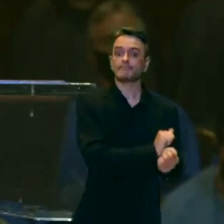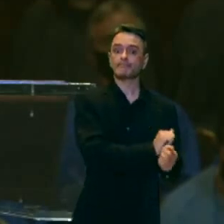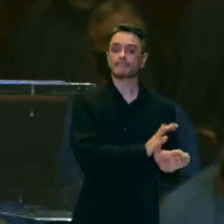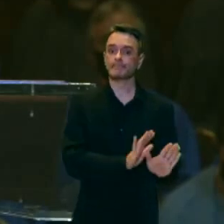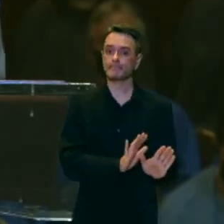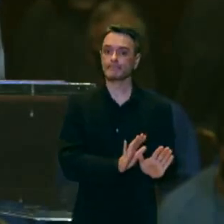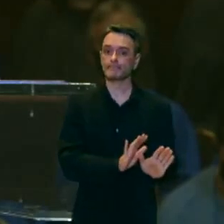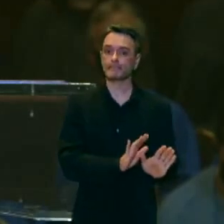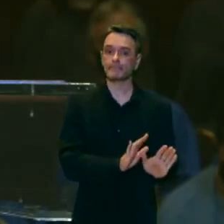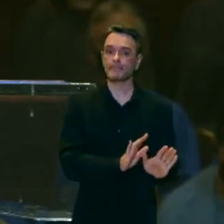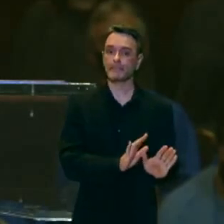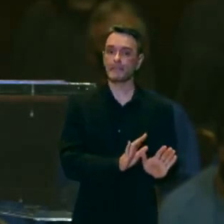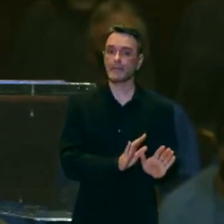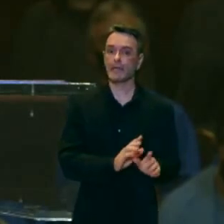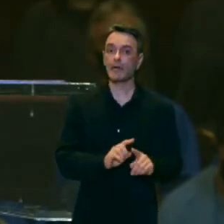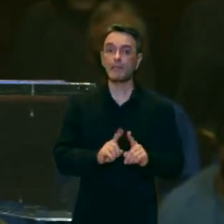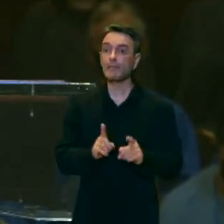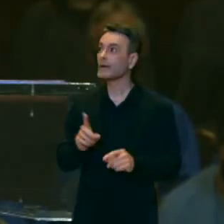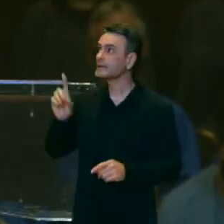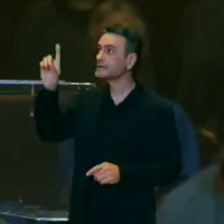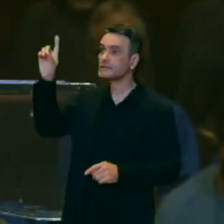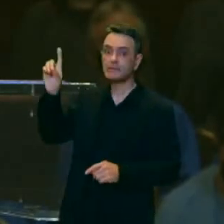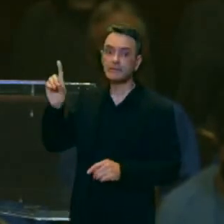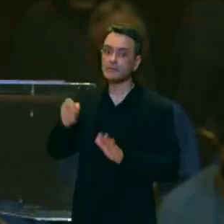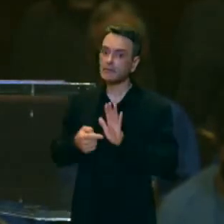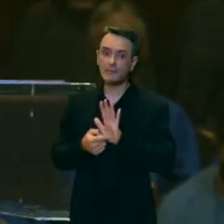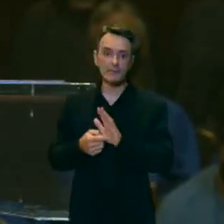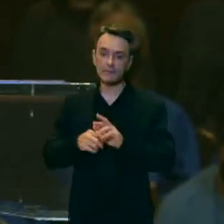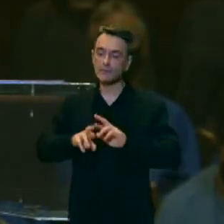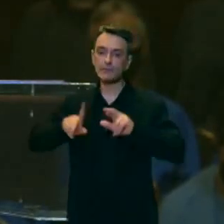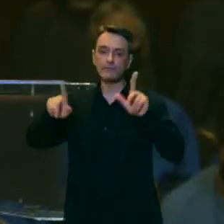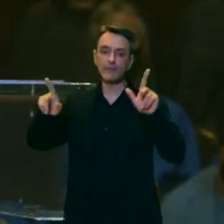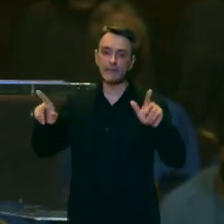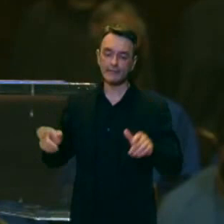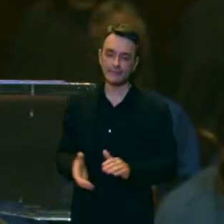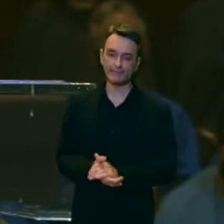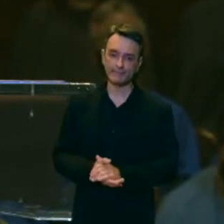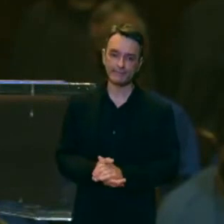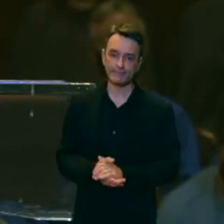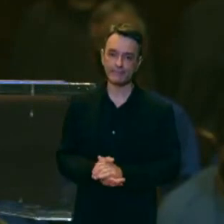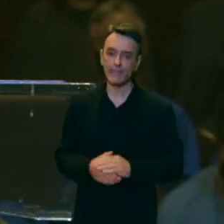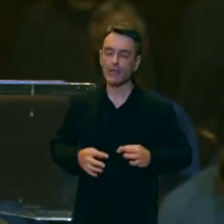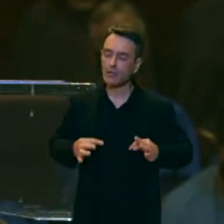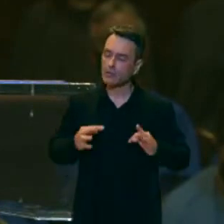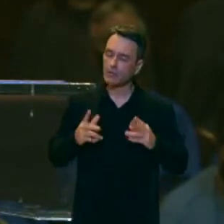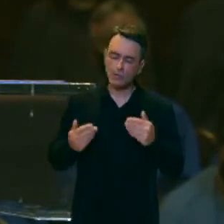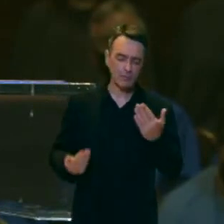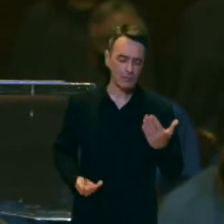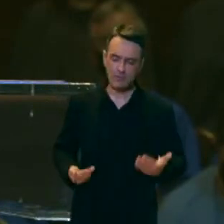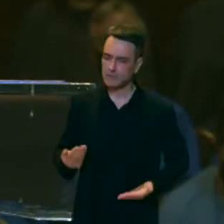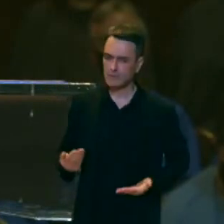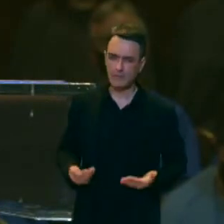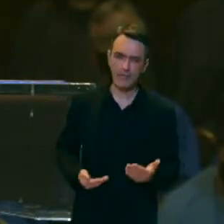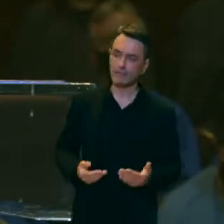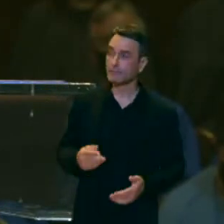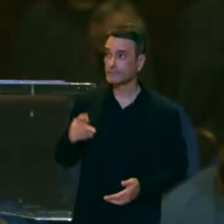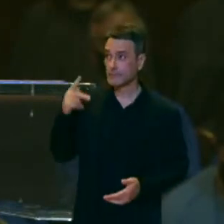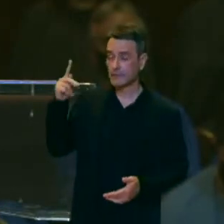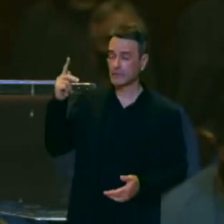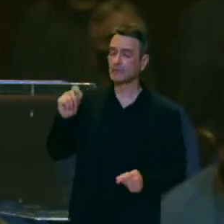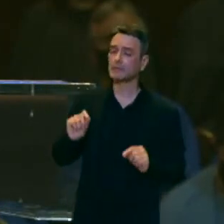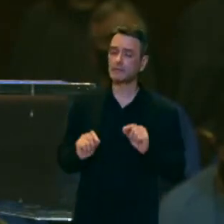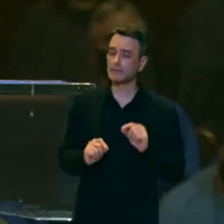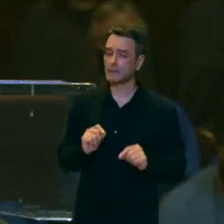Mas não era assim que Deus estava mostrando. Todo servo de Deus precisa viver mediante uma